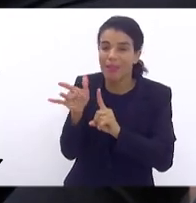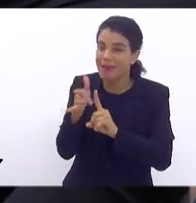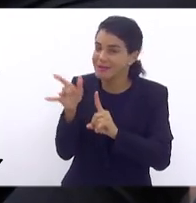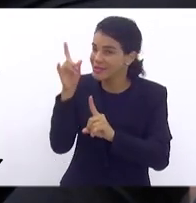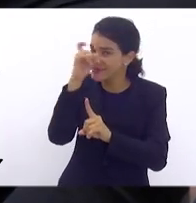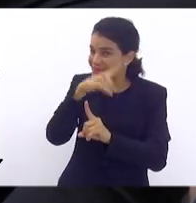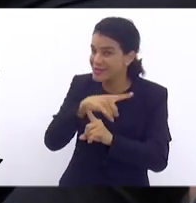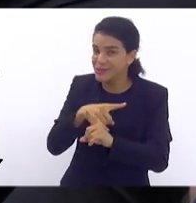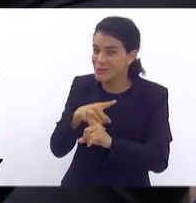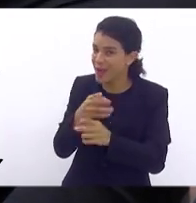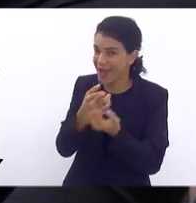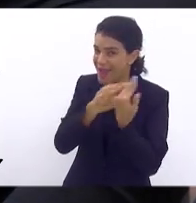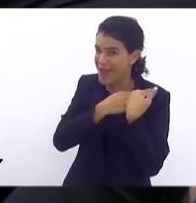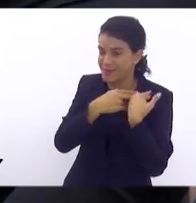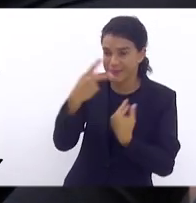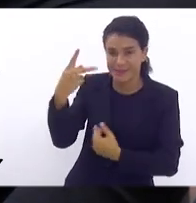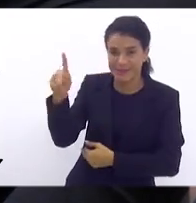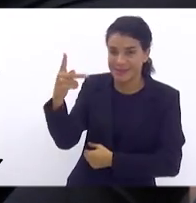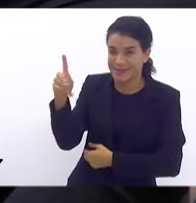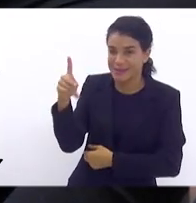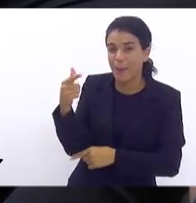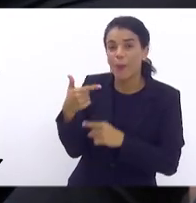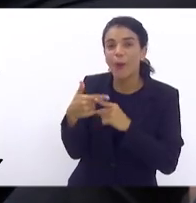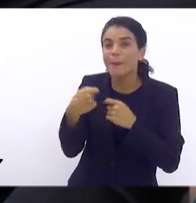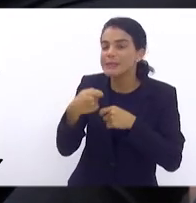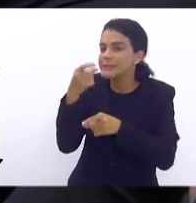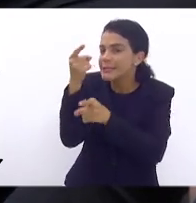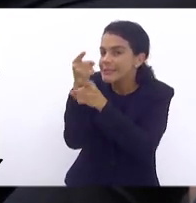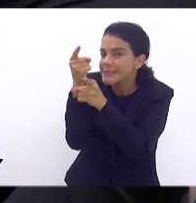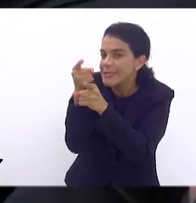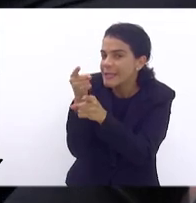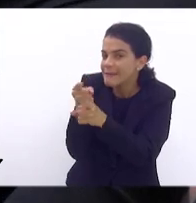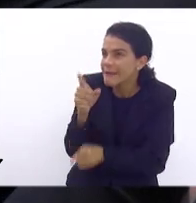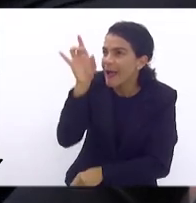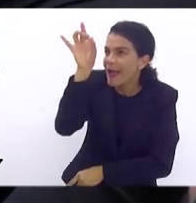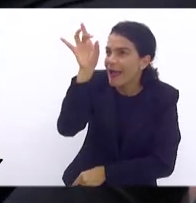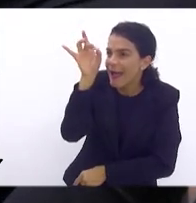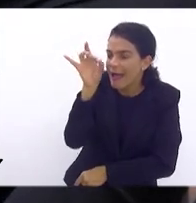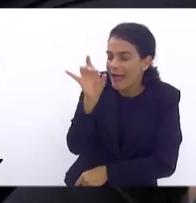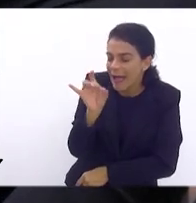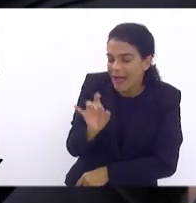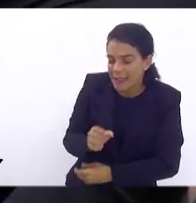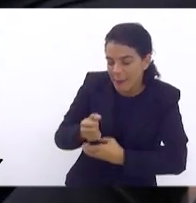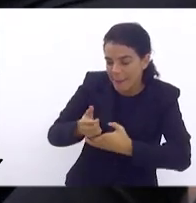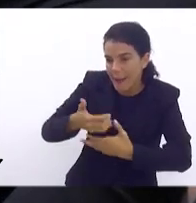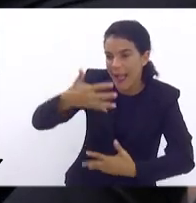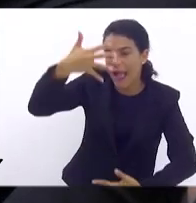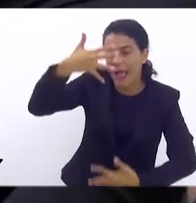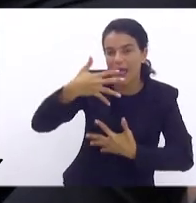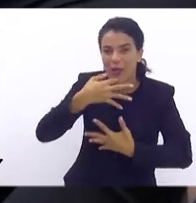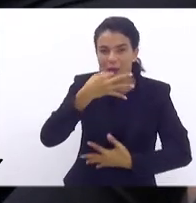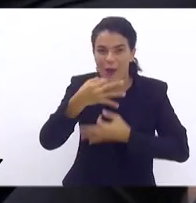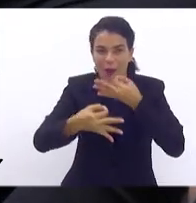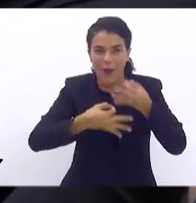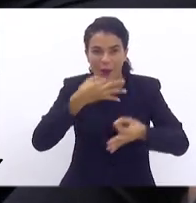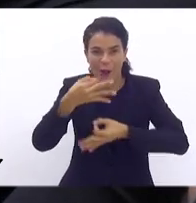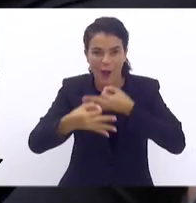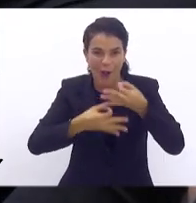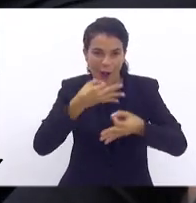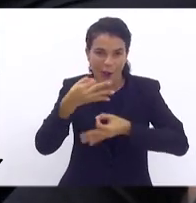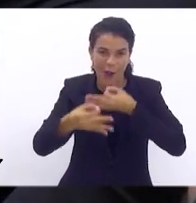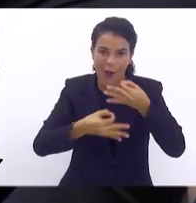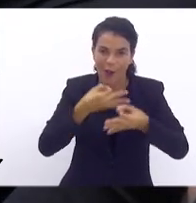ser muito difícil a responsabilização penal porque a gente tem que identificar a pessoa que praticou né tem que